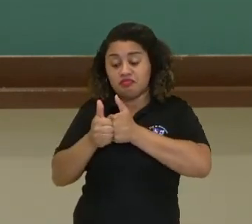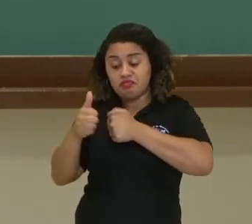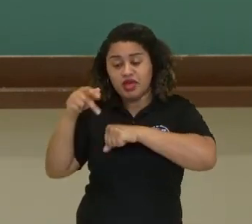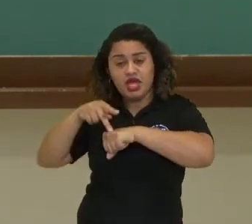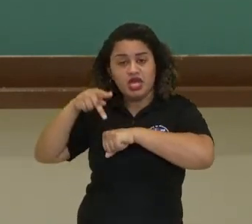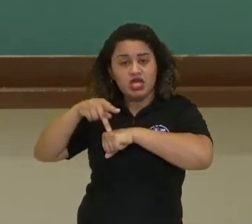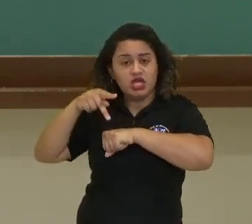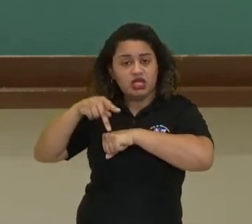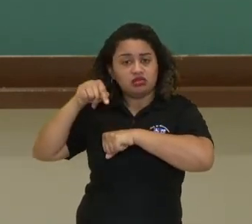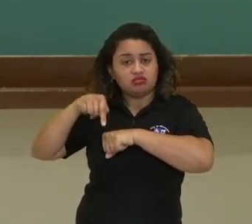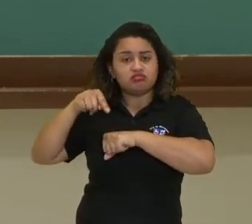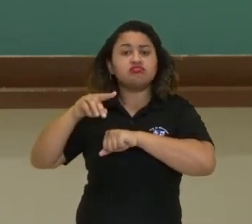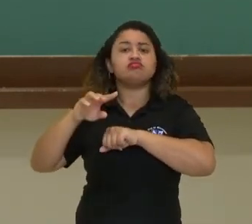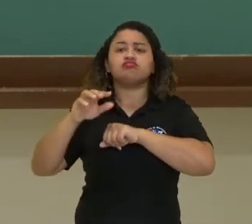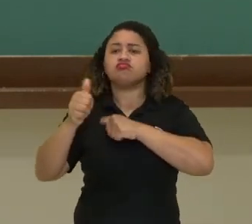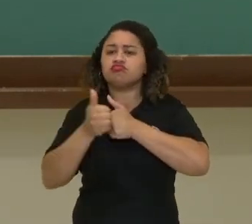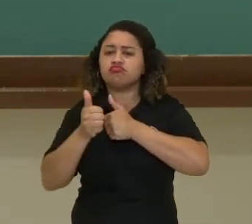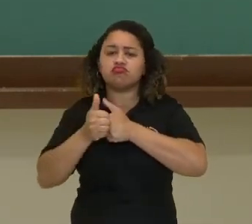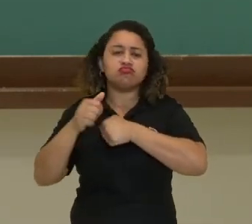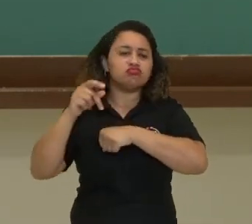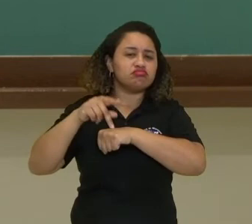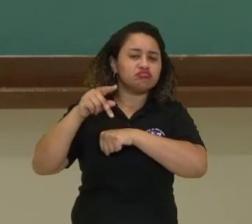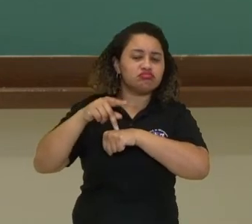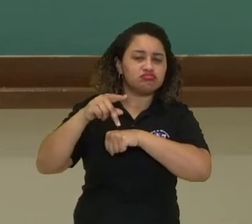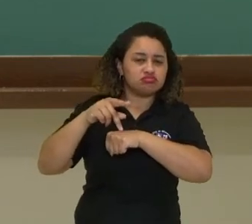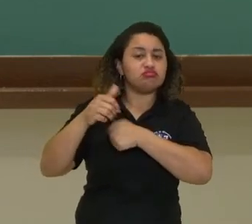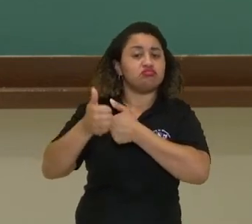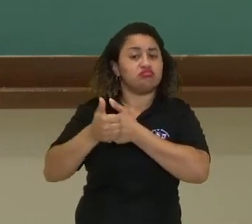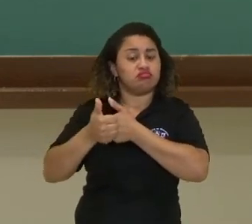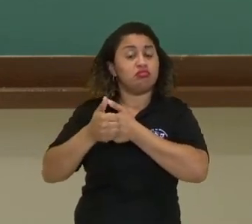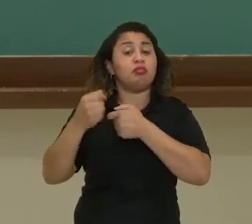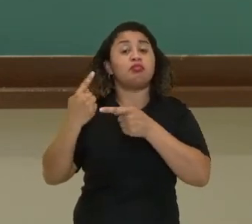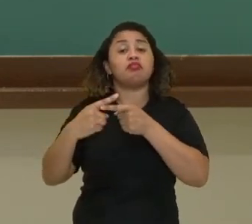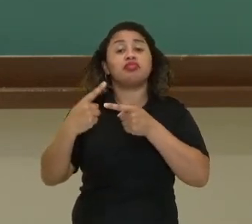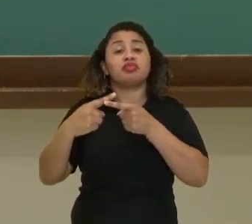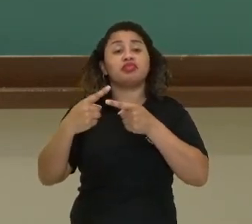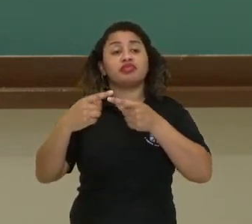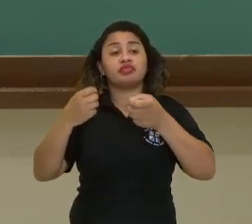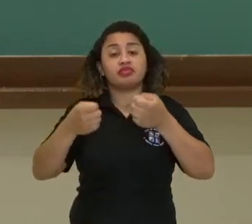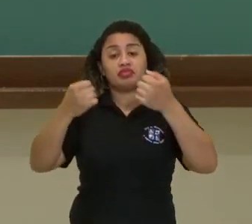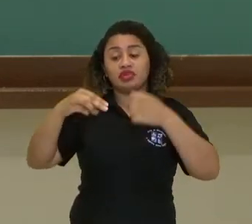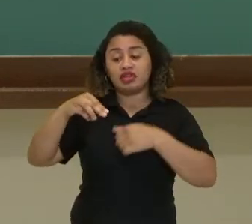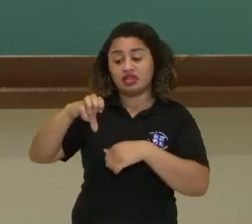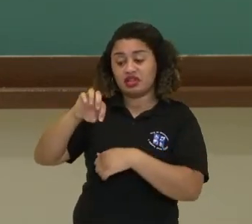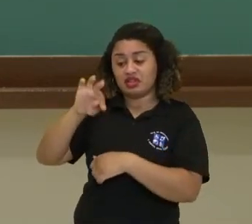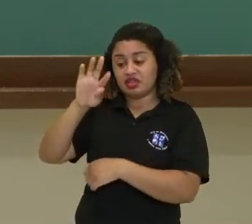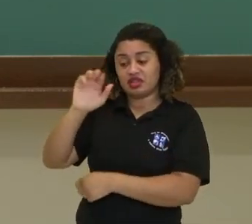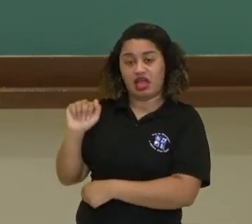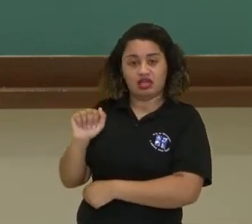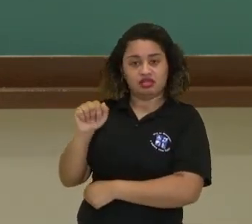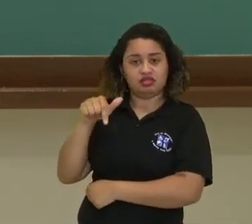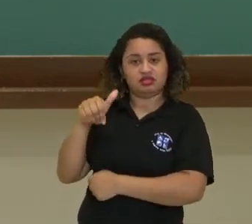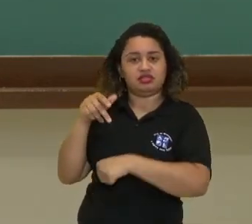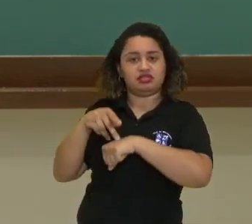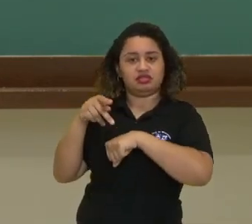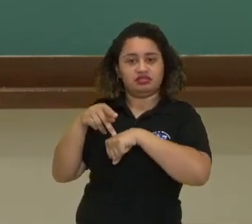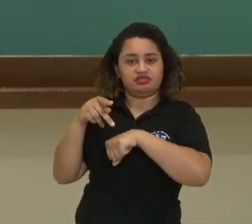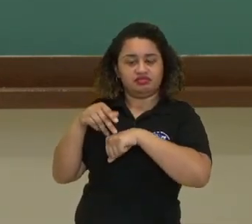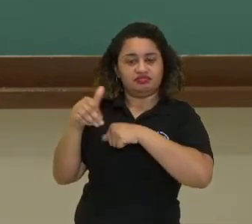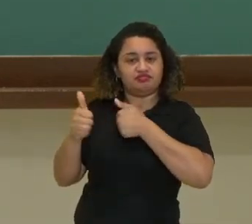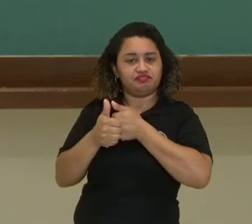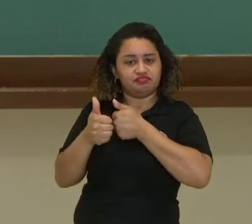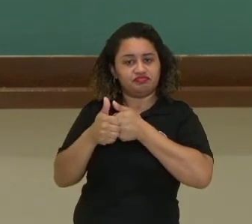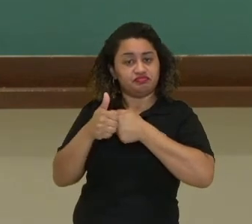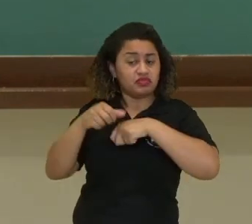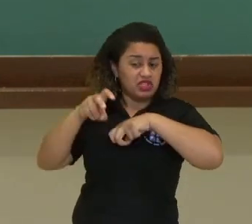da pedra. Ele está pertinho da pedra. Por quê? Porque ele disse nesta pedra. Então, ele está perto, ele deve estar